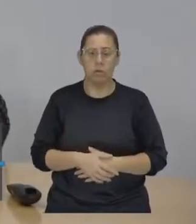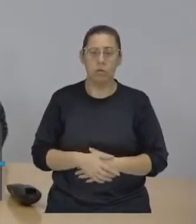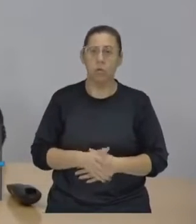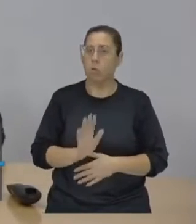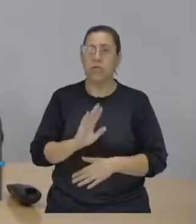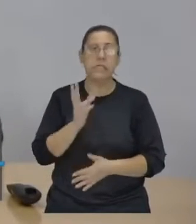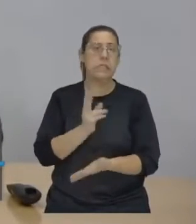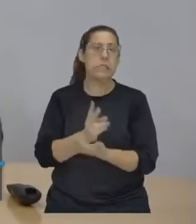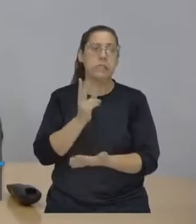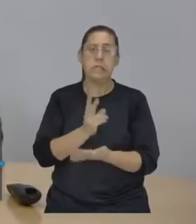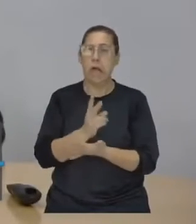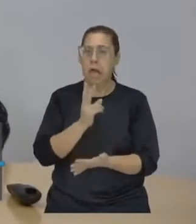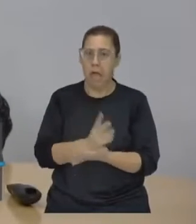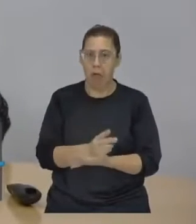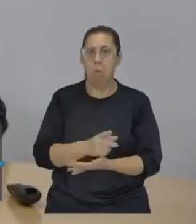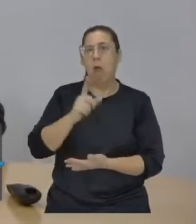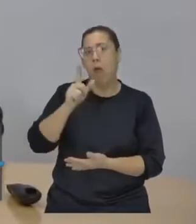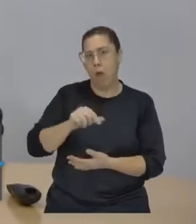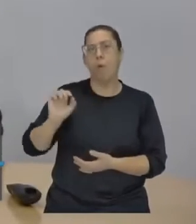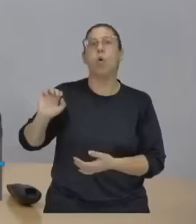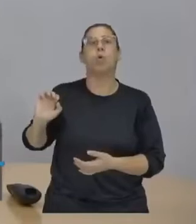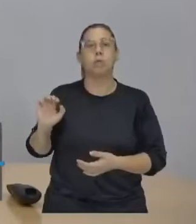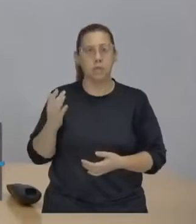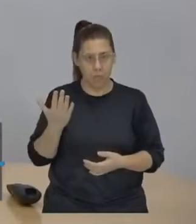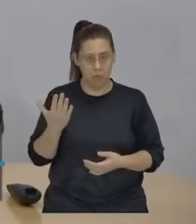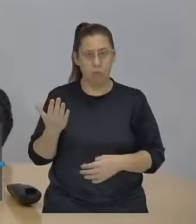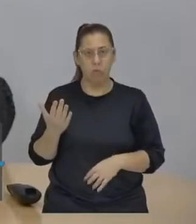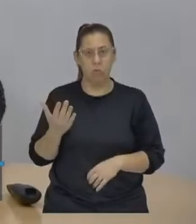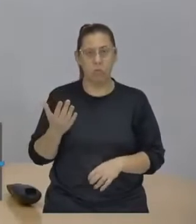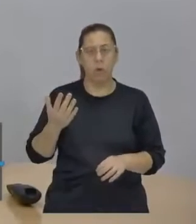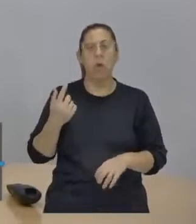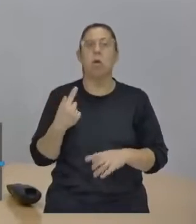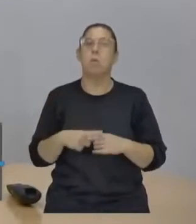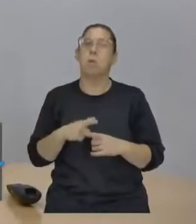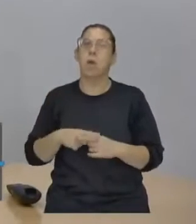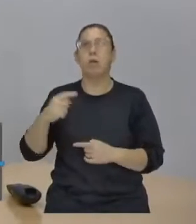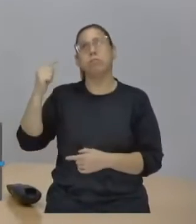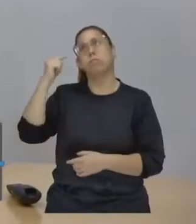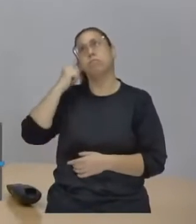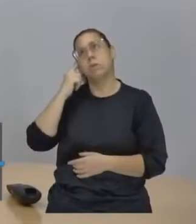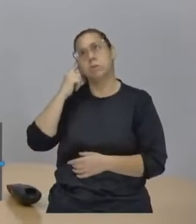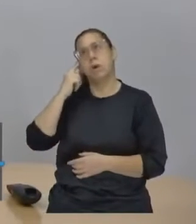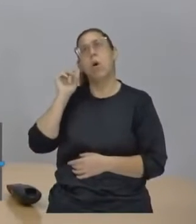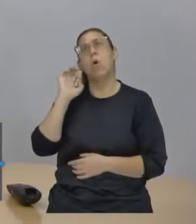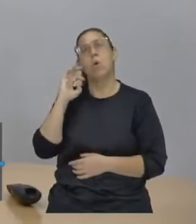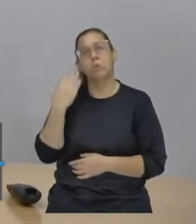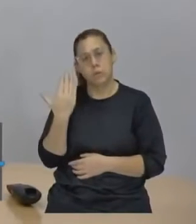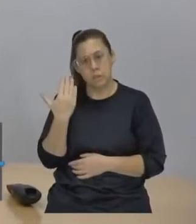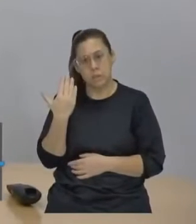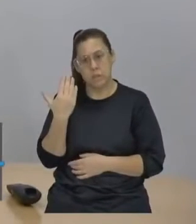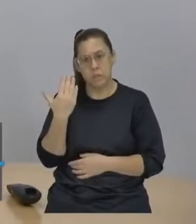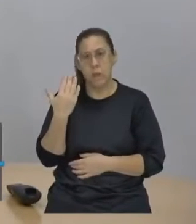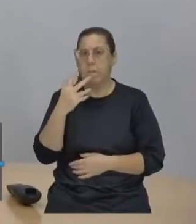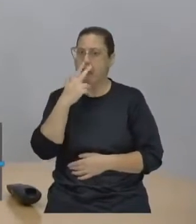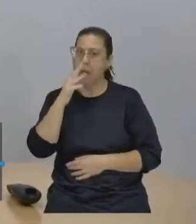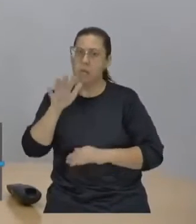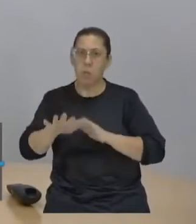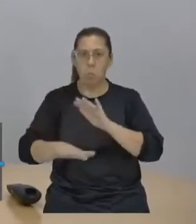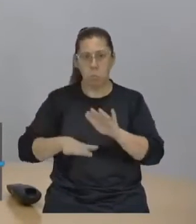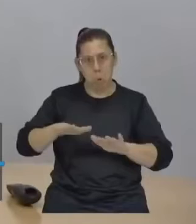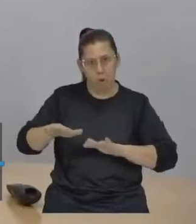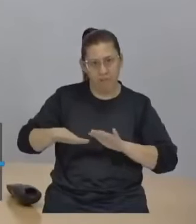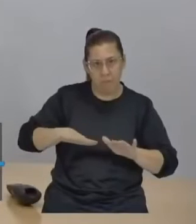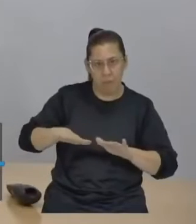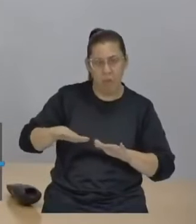o fato é um acontecimento. Porque na minha cabeça, acontecimento dá ideia de movimento.